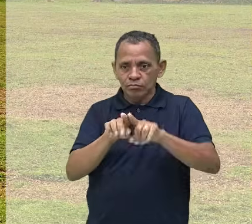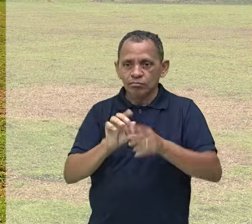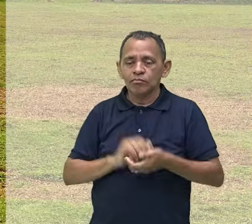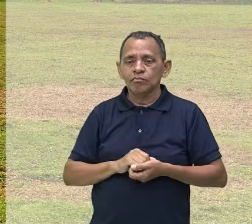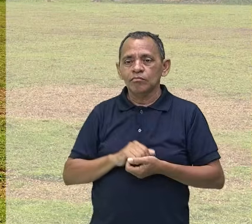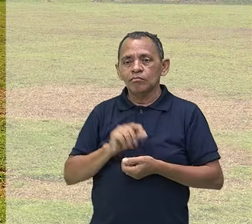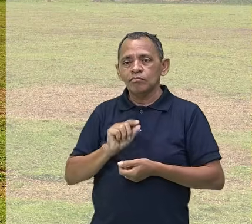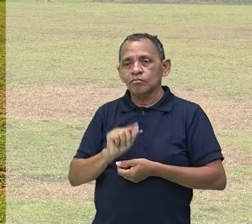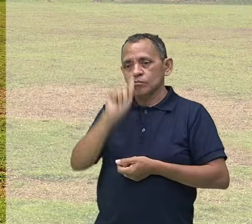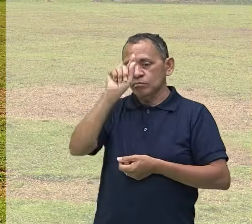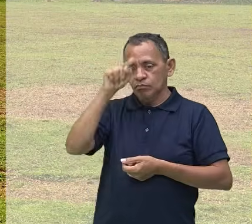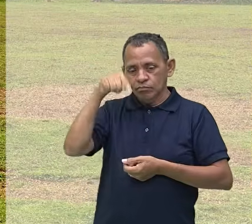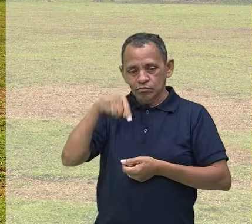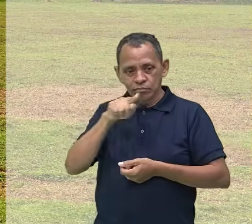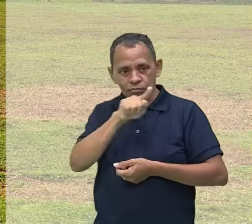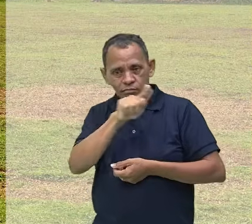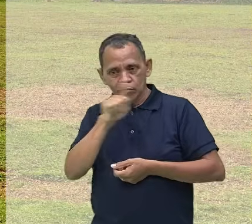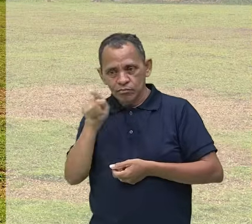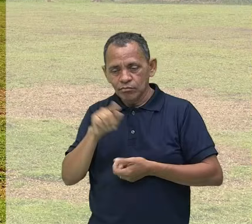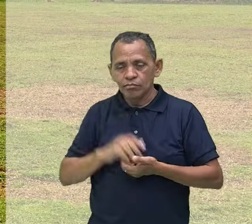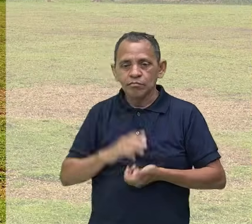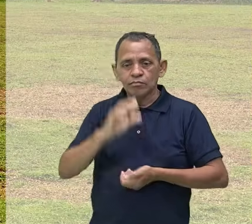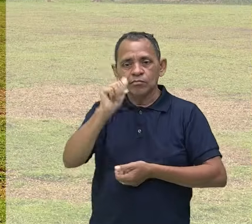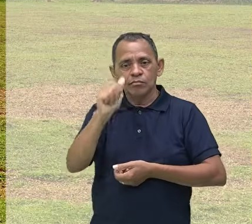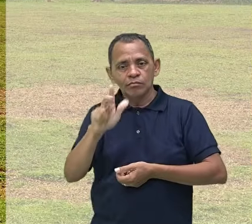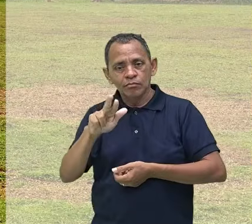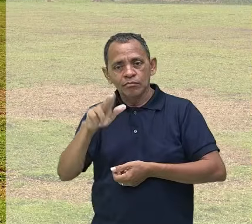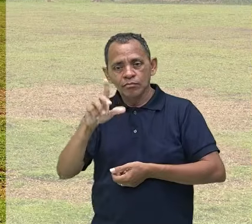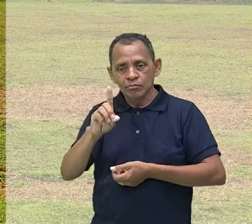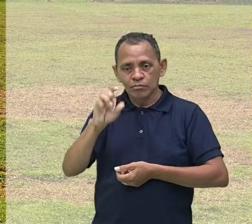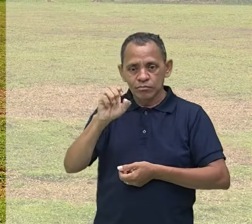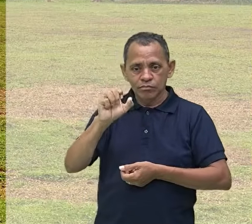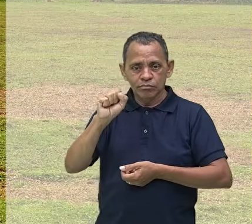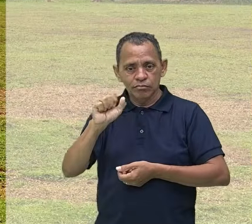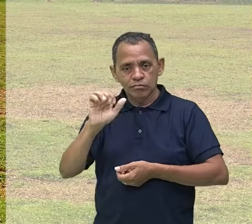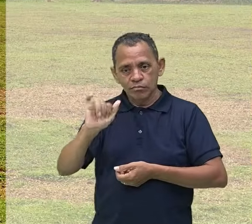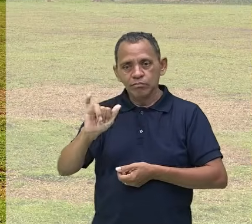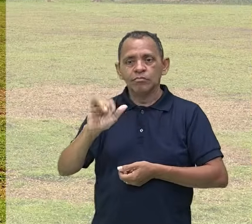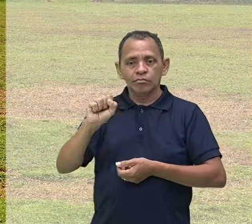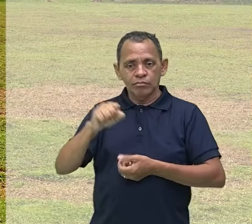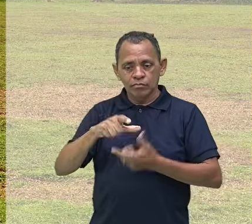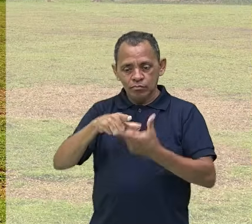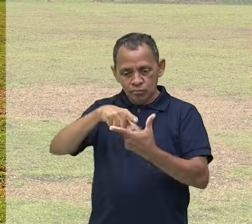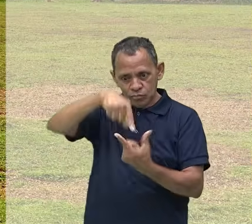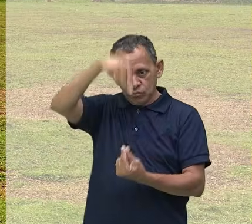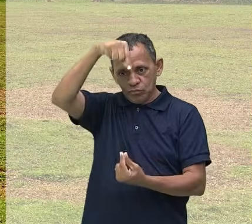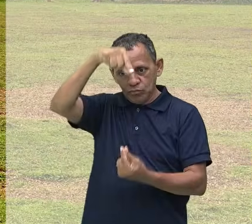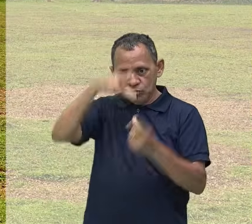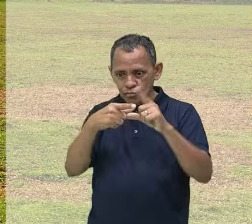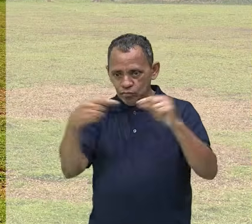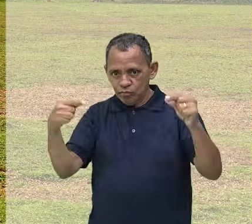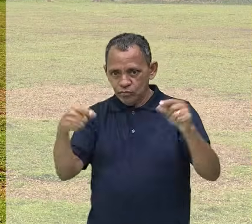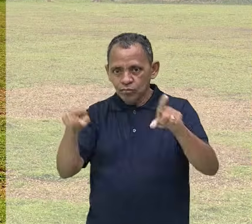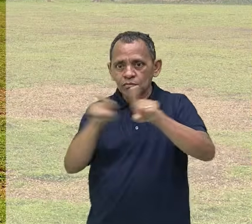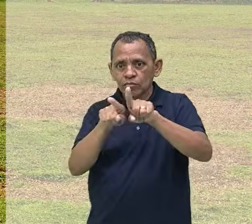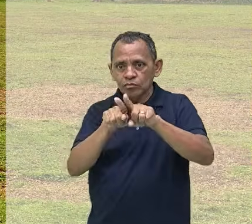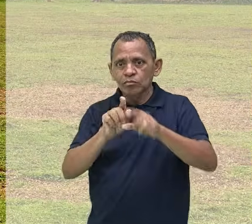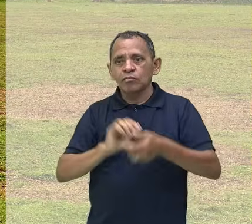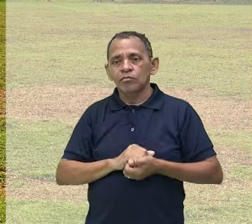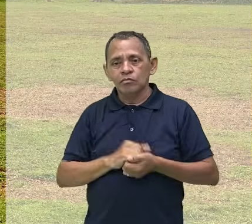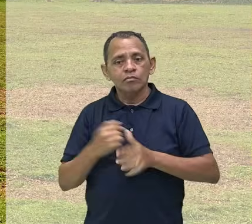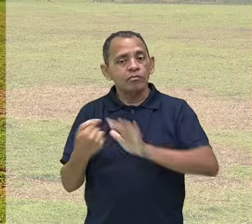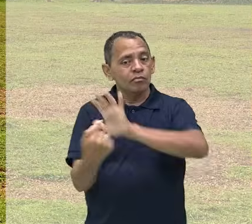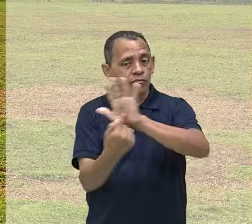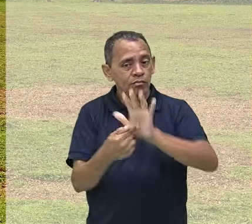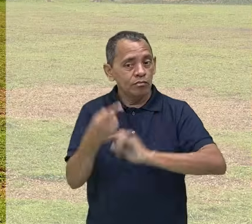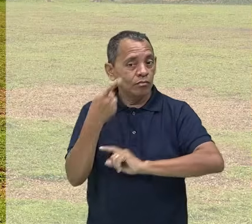pontos cardeais, gente. Então, a gente também vai ter o quê? A rosa dos ventos, tá? A rosa dos ventos, que a gente pode